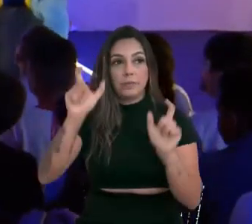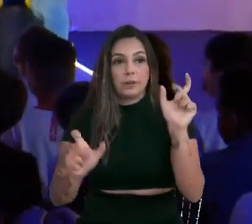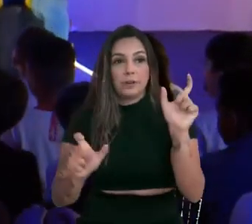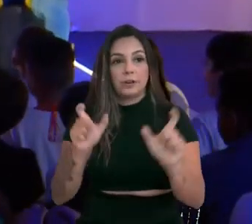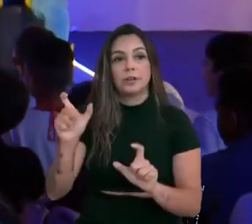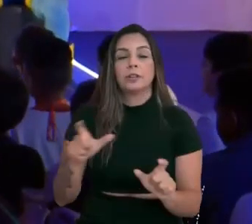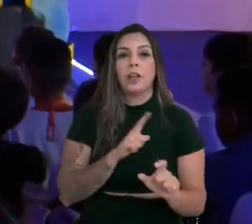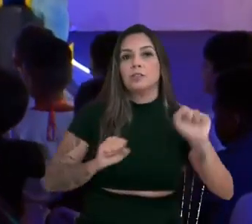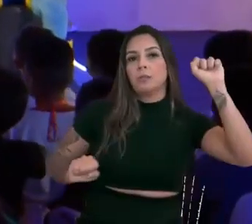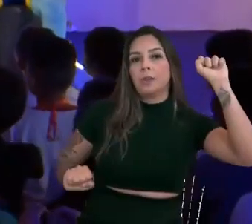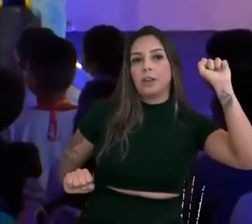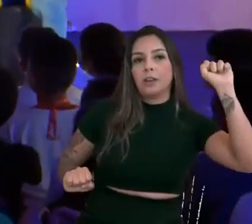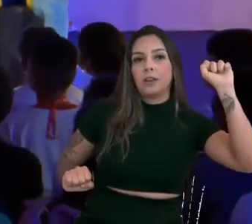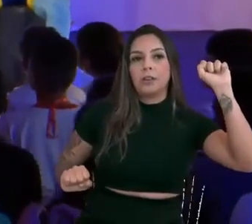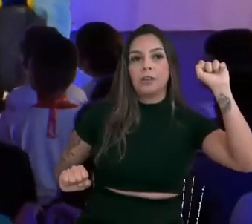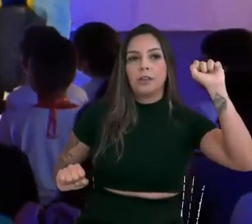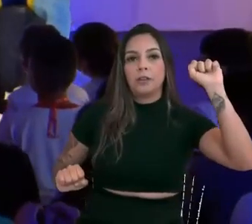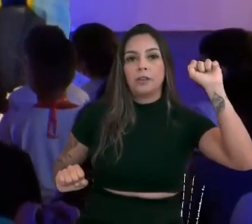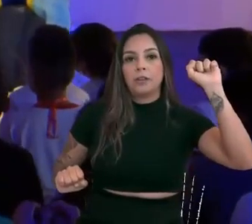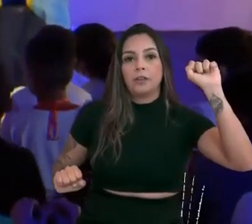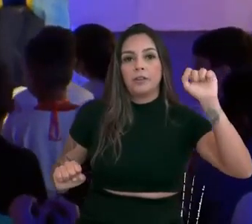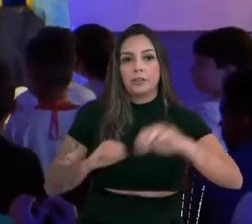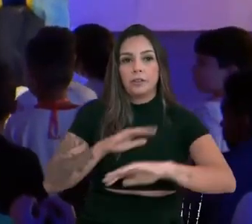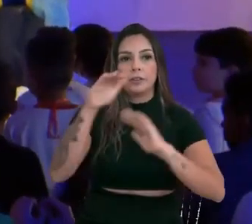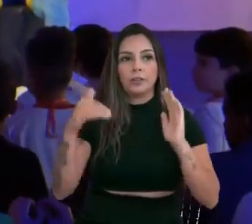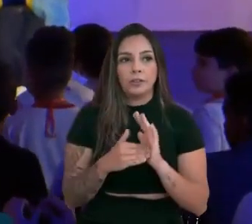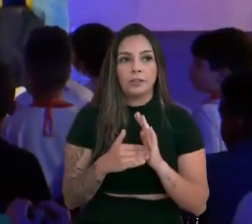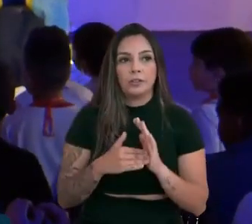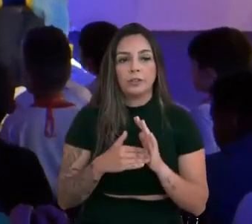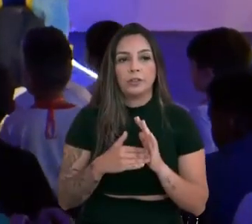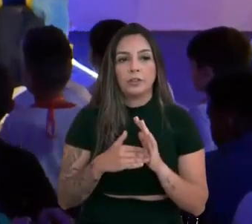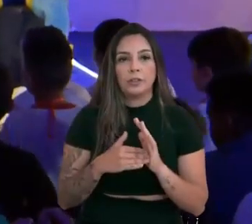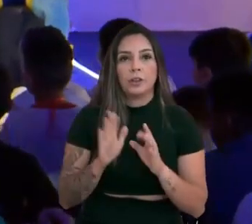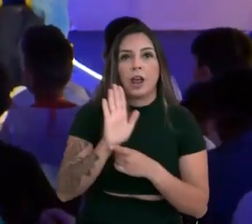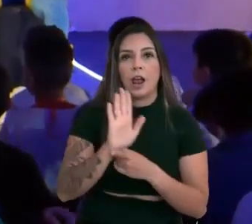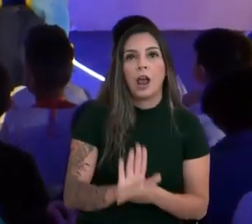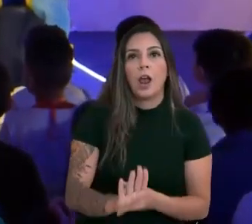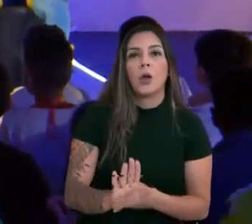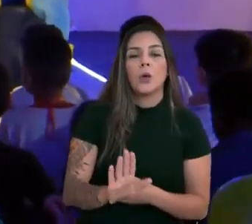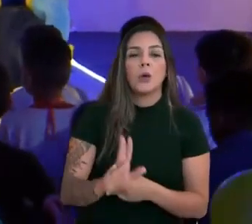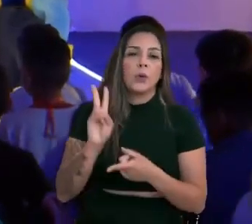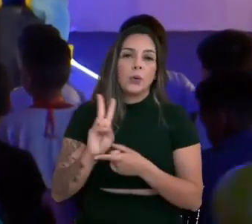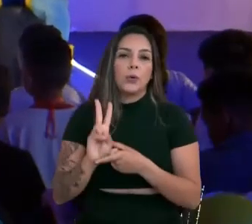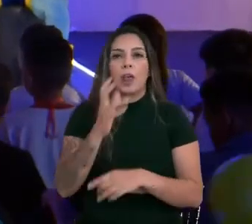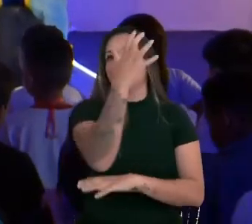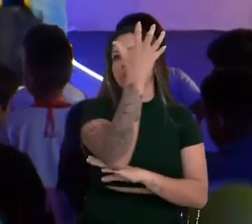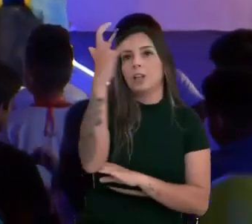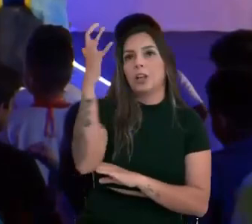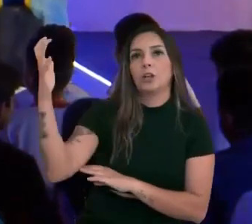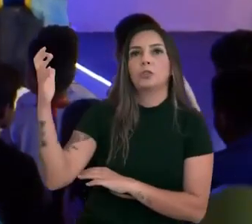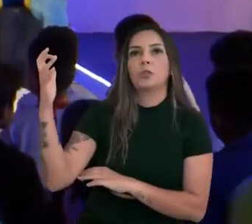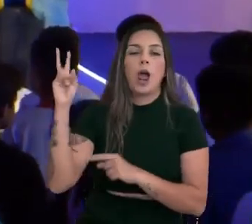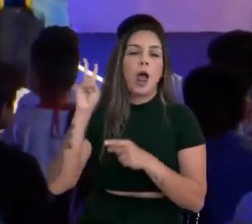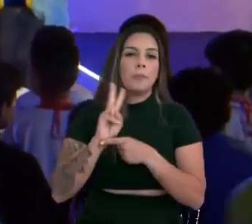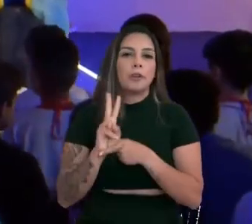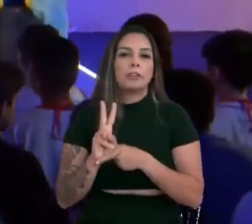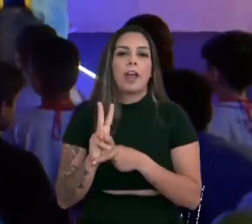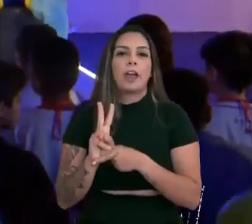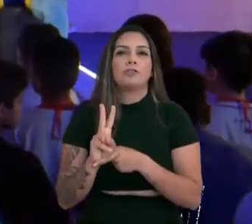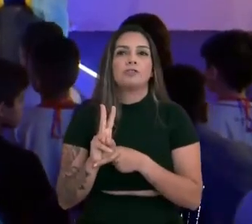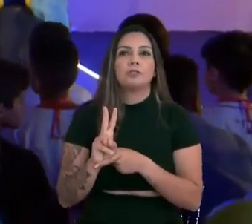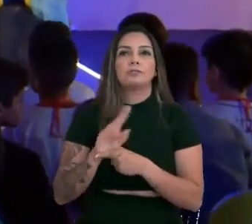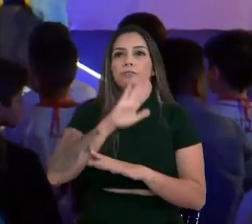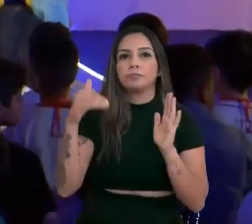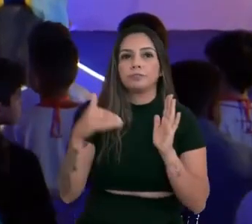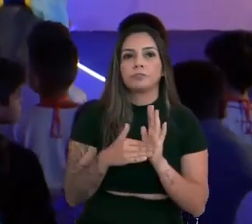super-heróis. E todo mundo que ajuda a cuidar da natureza, protege o meio ambiente, não